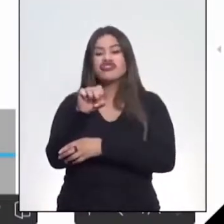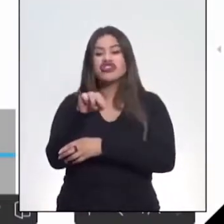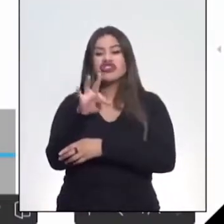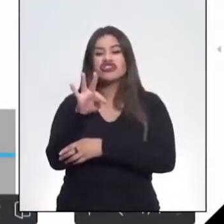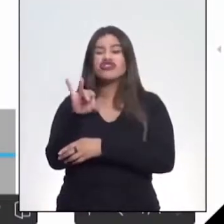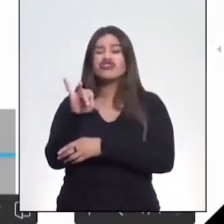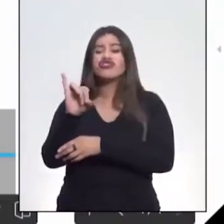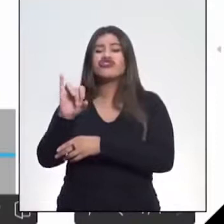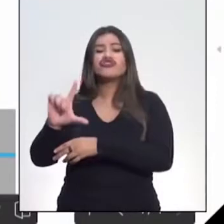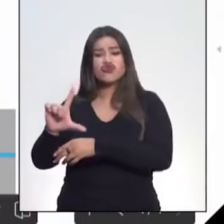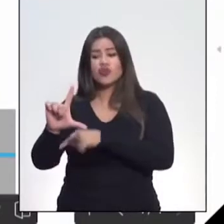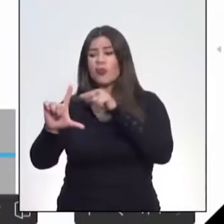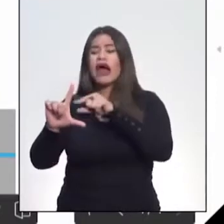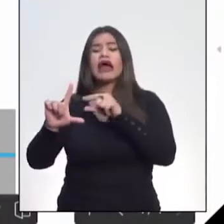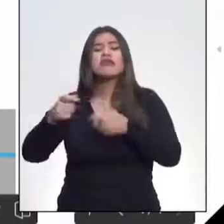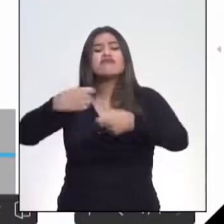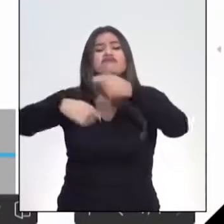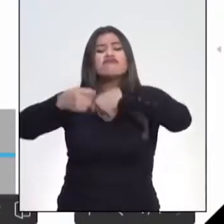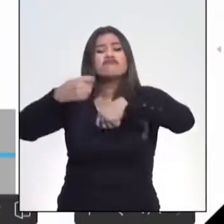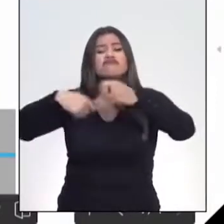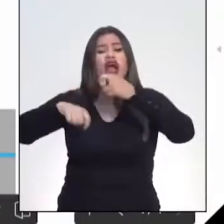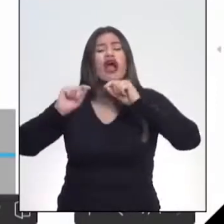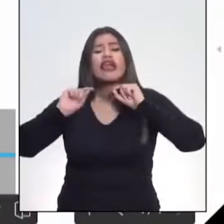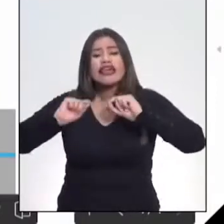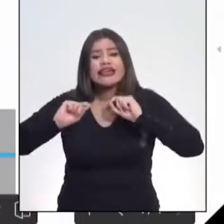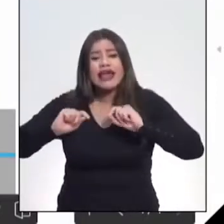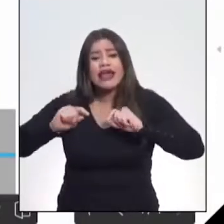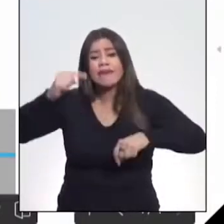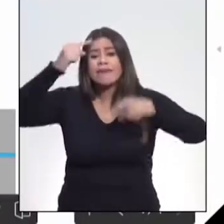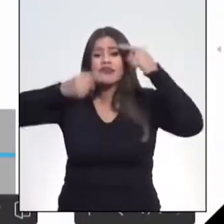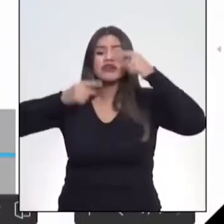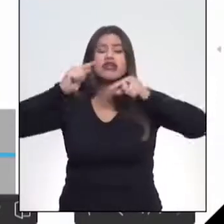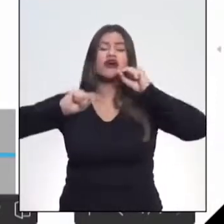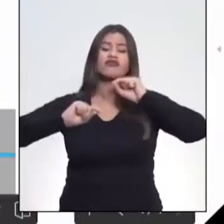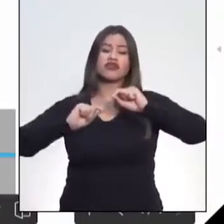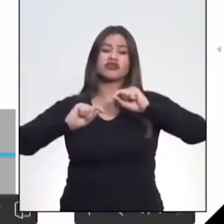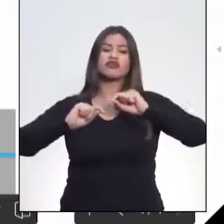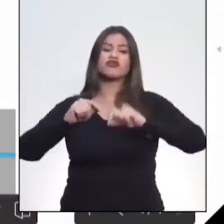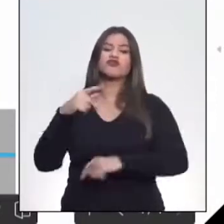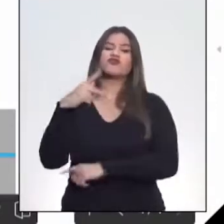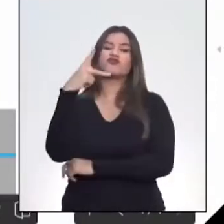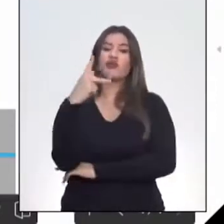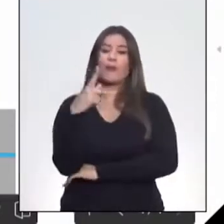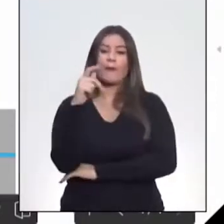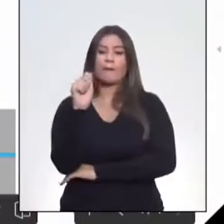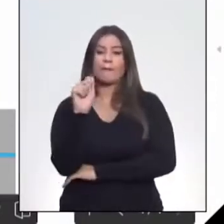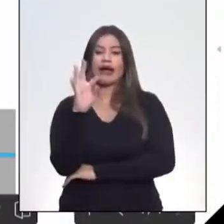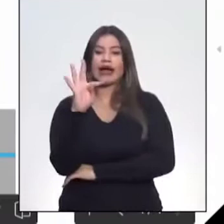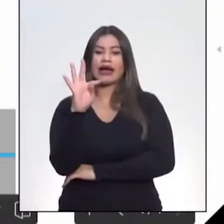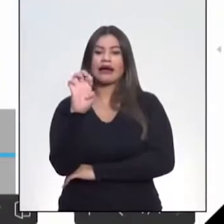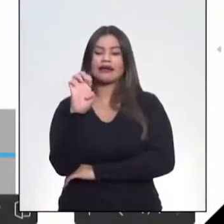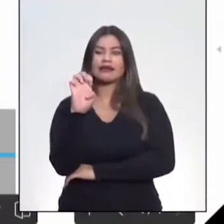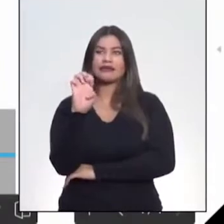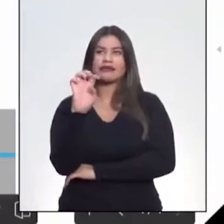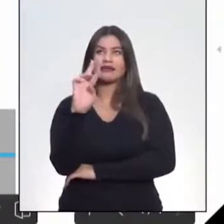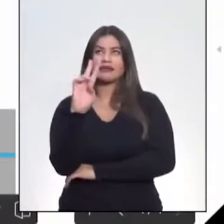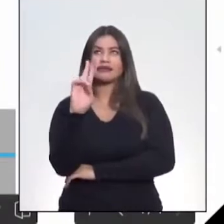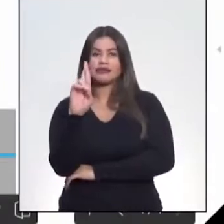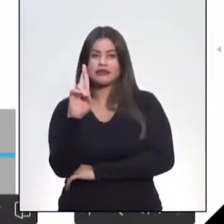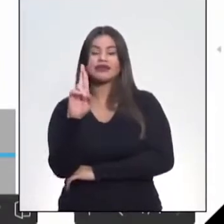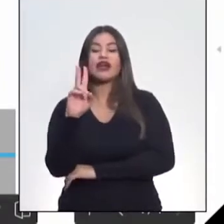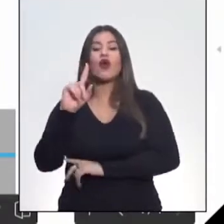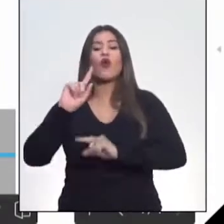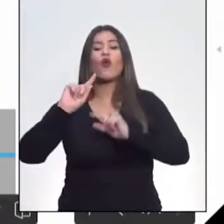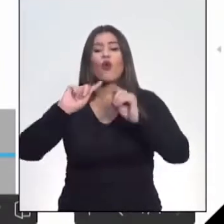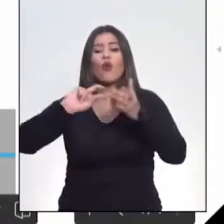administrador da sociedade gentílica quem que mandava ali nos genus o Peter que era o pai da família né então esse